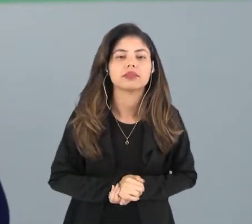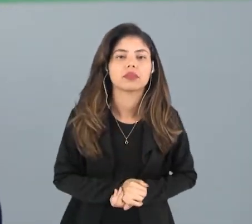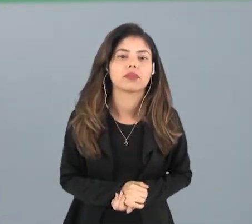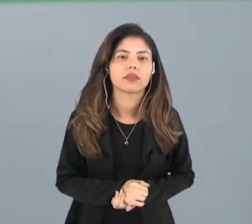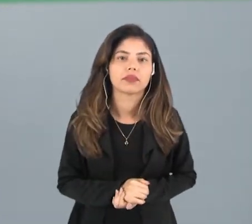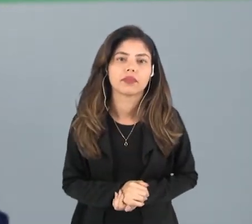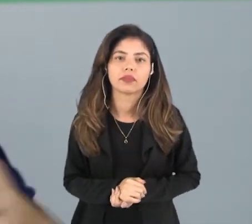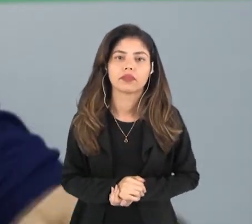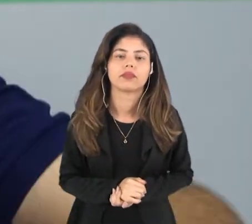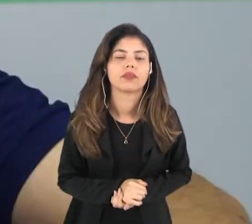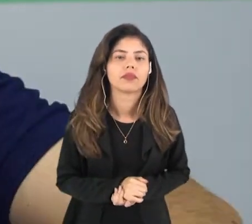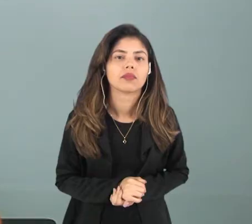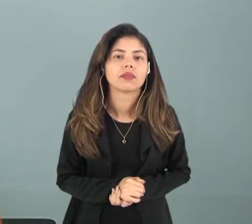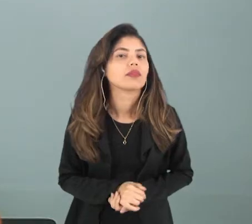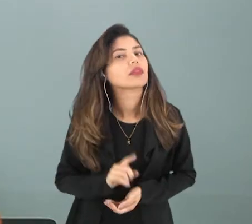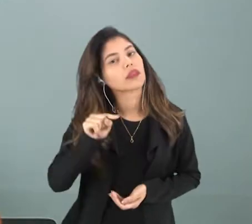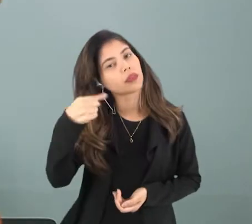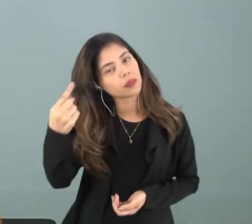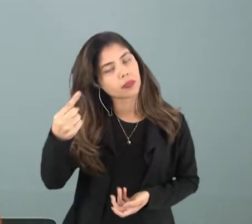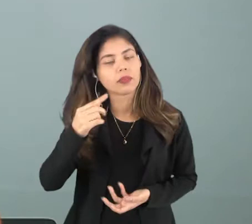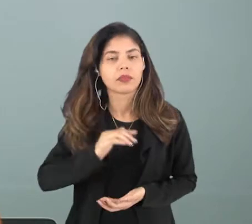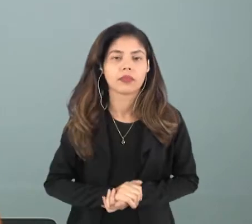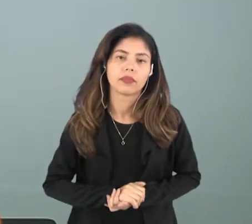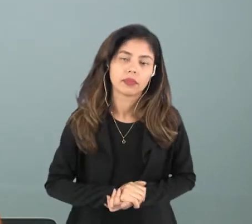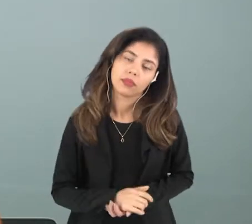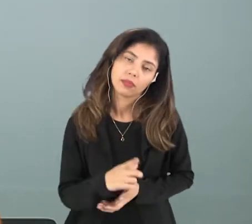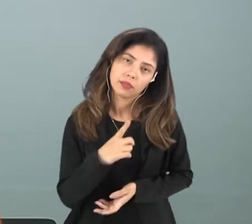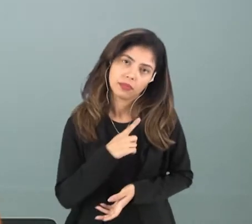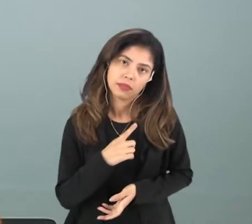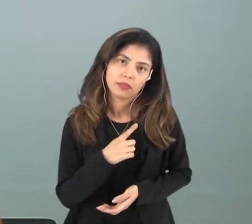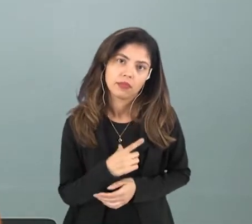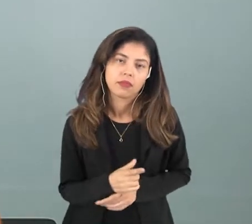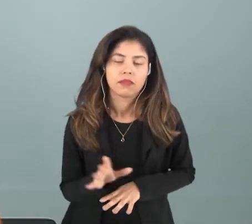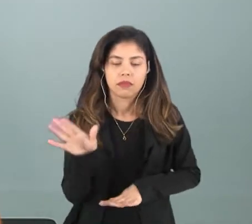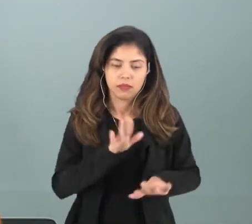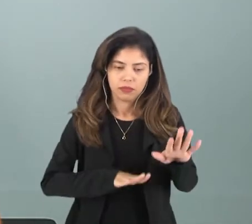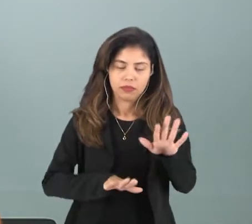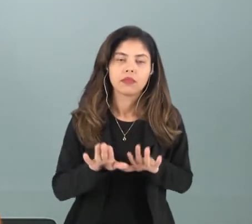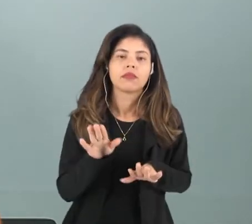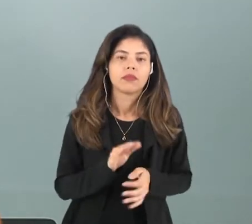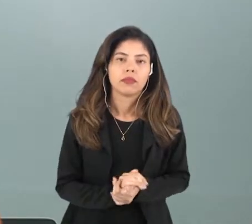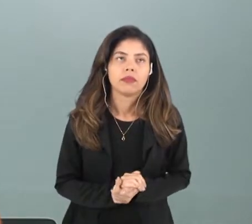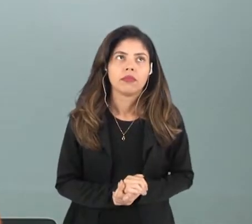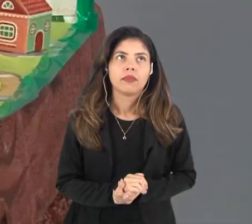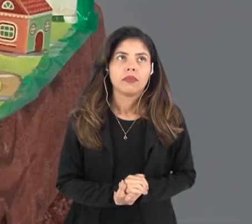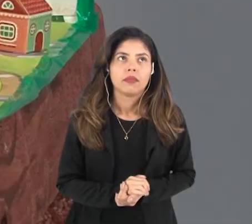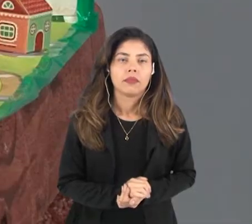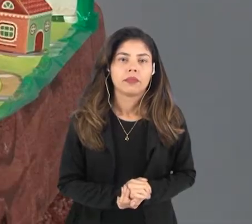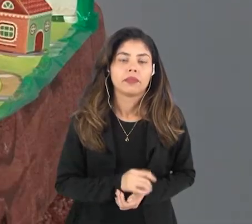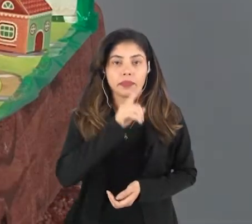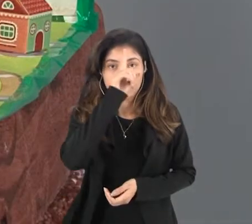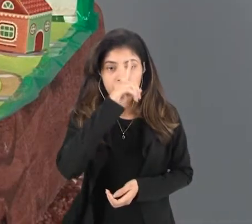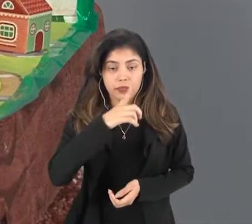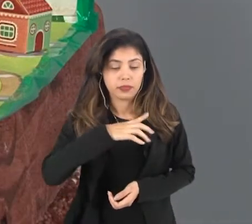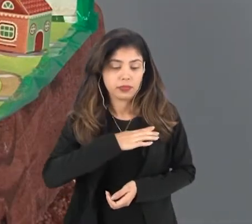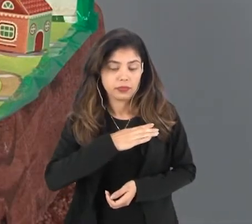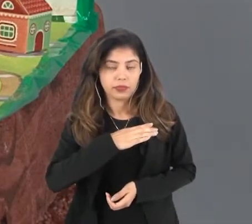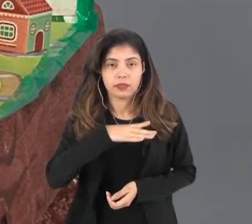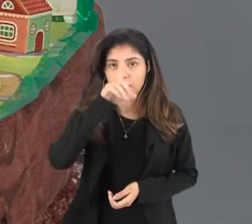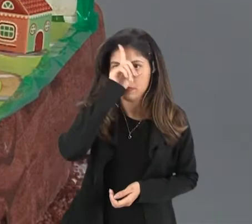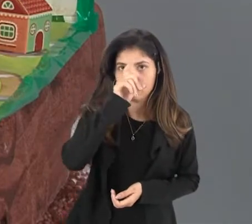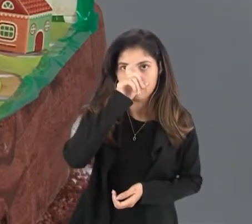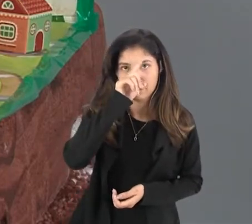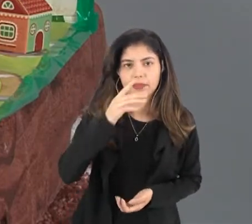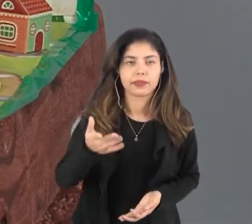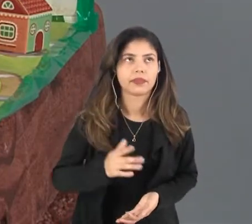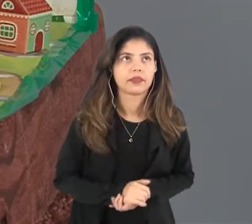Pelo ramal. Então lá, ela vai ter esse tratamento necessário aqui na cidade.